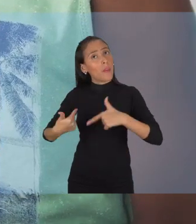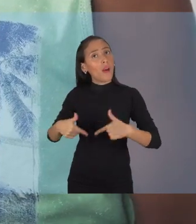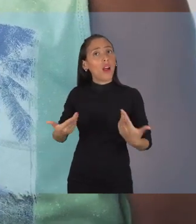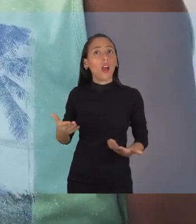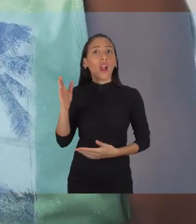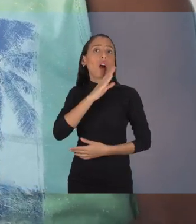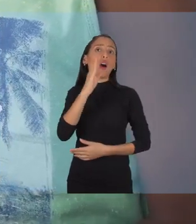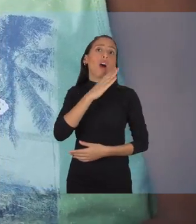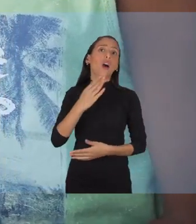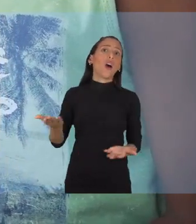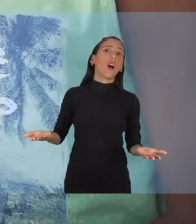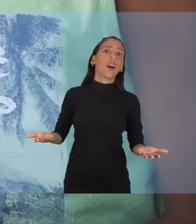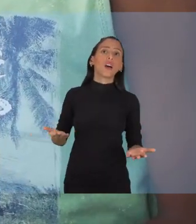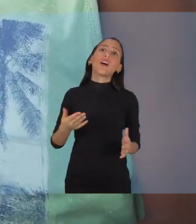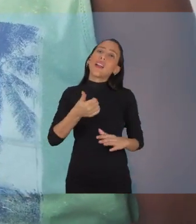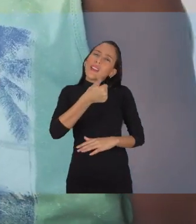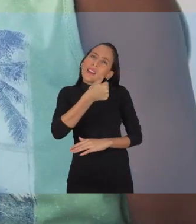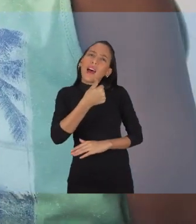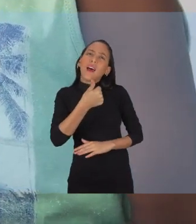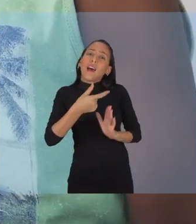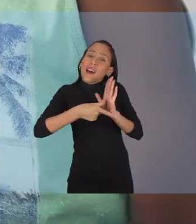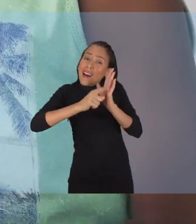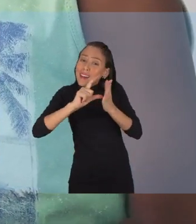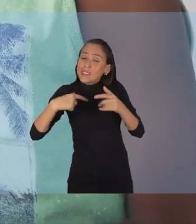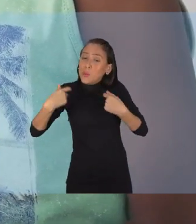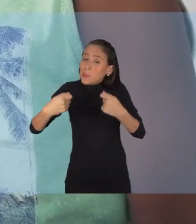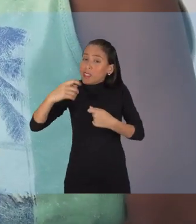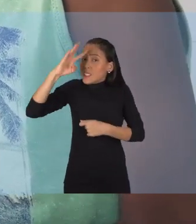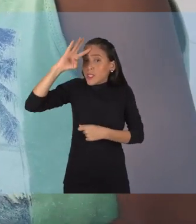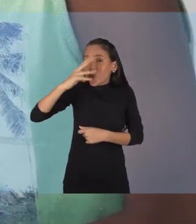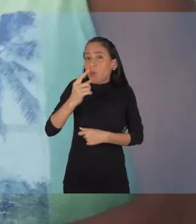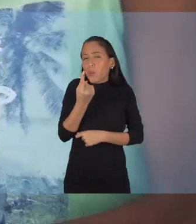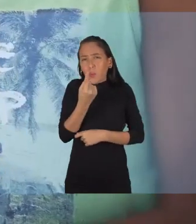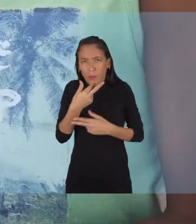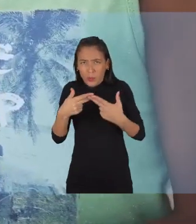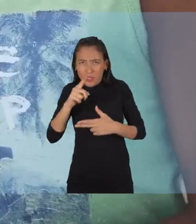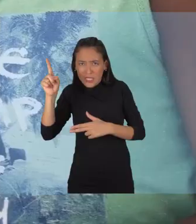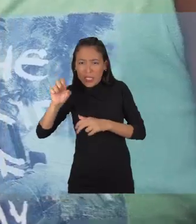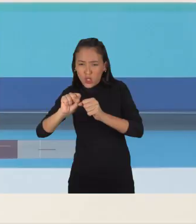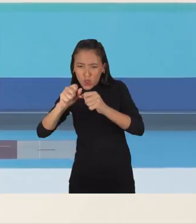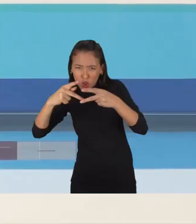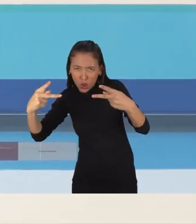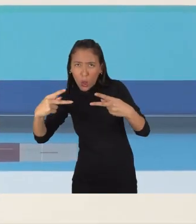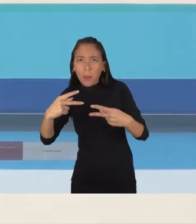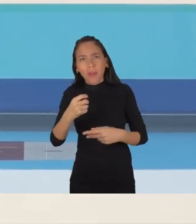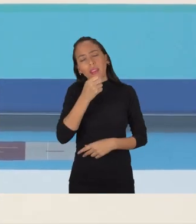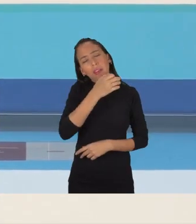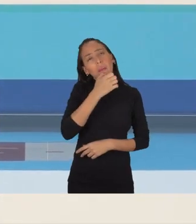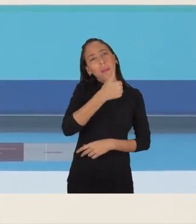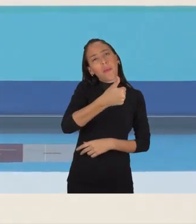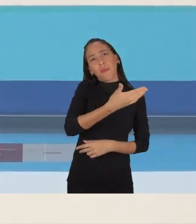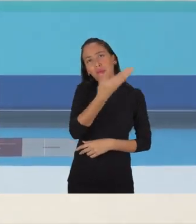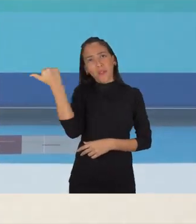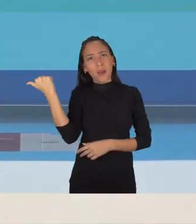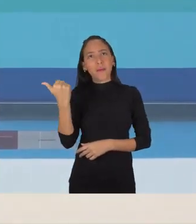cara, logo. Tá, mas antes eu preciso resolver as coisas no shopping. Tudo bem, bora logo então. Bora.